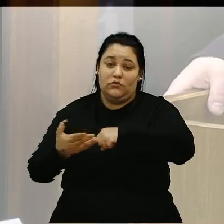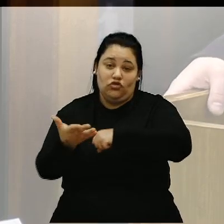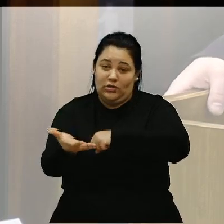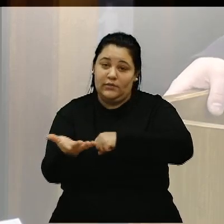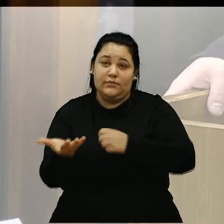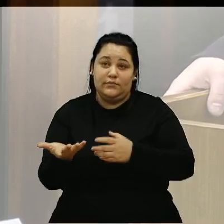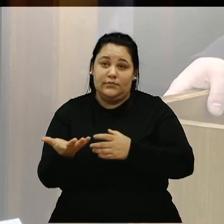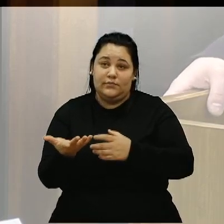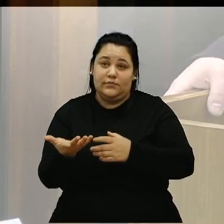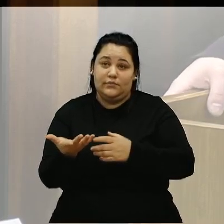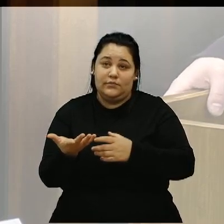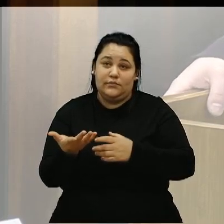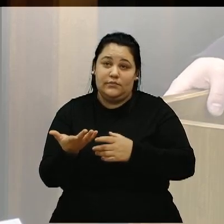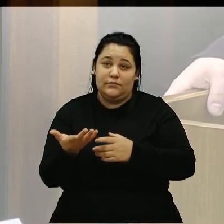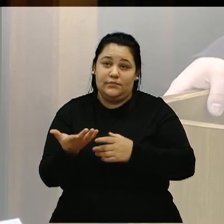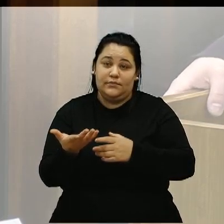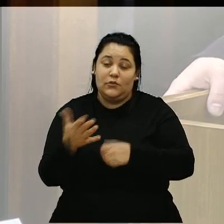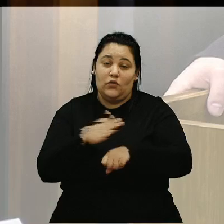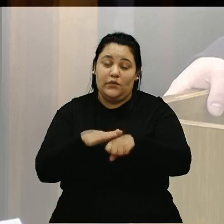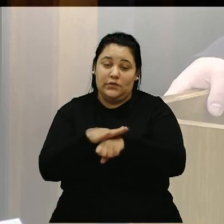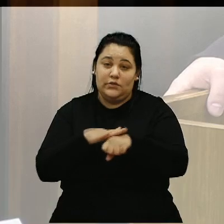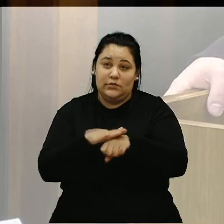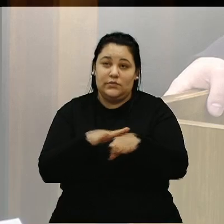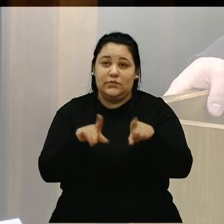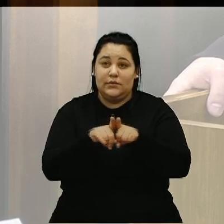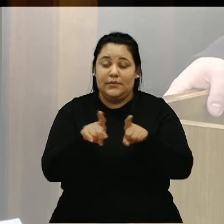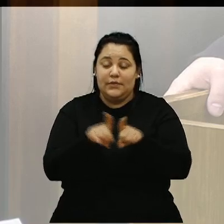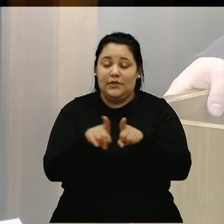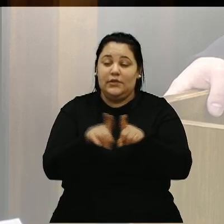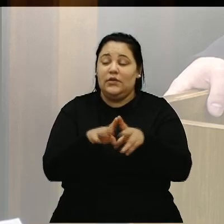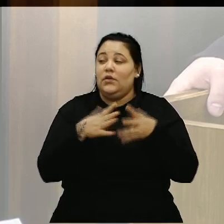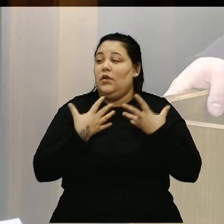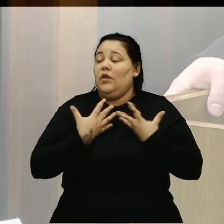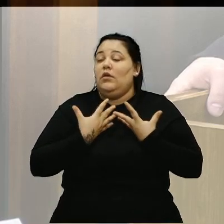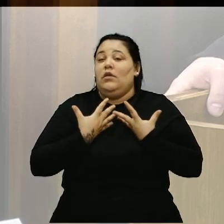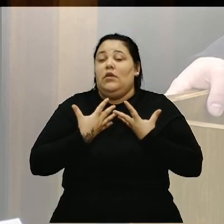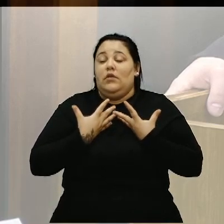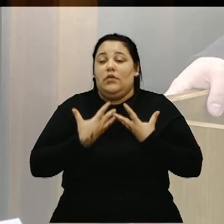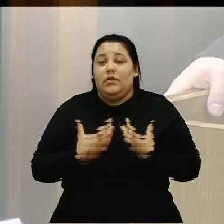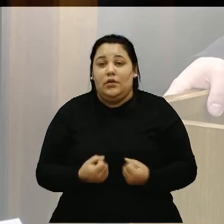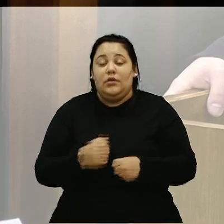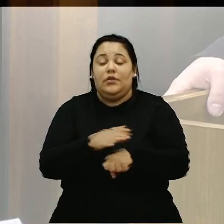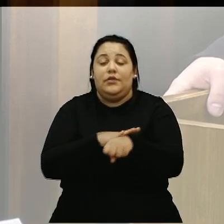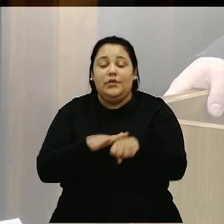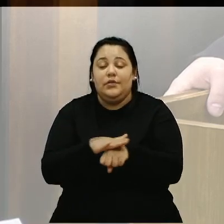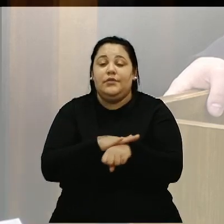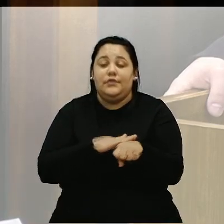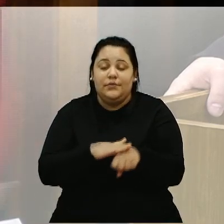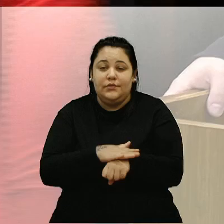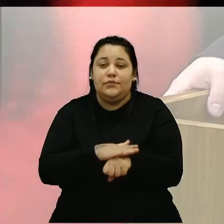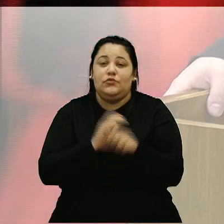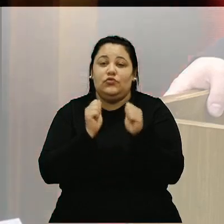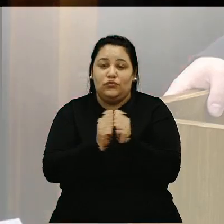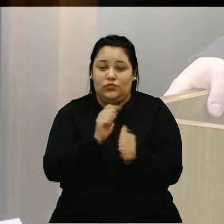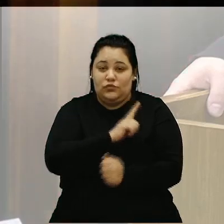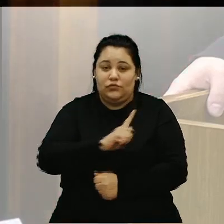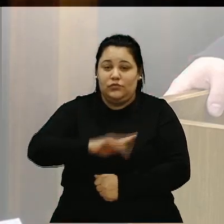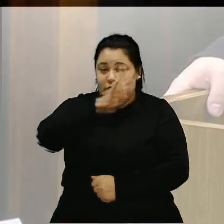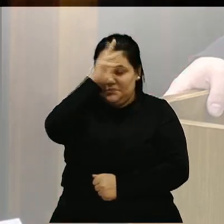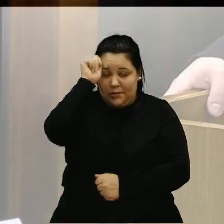Sugerimos via indicação, conversamos exaustivamente com o governo municipal e